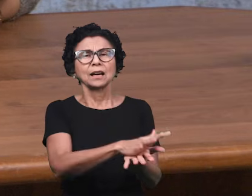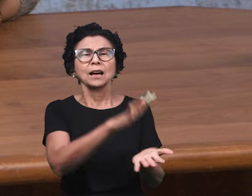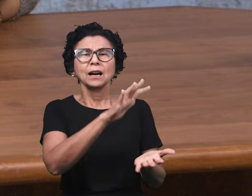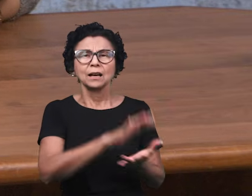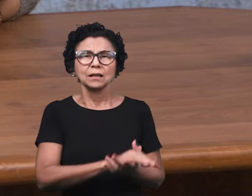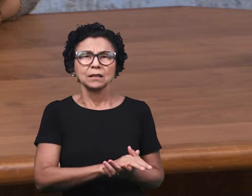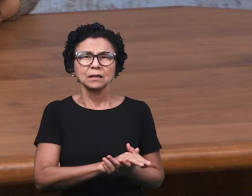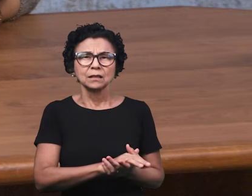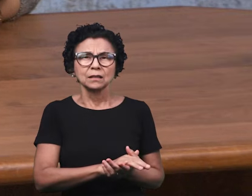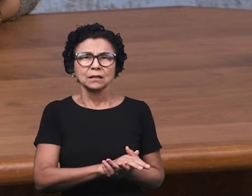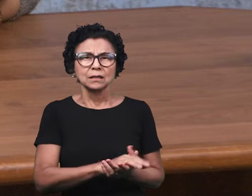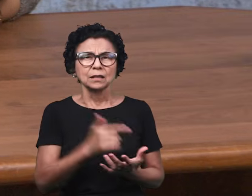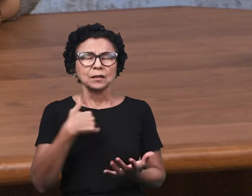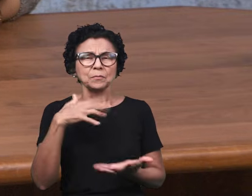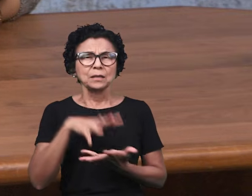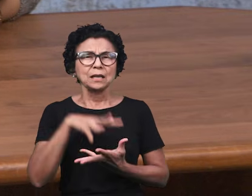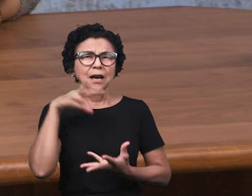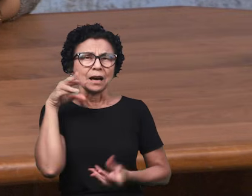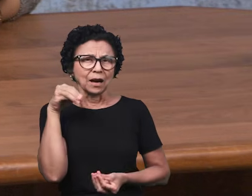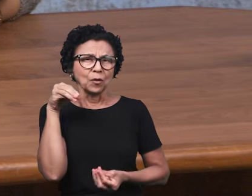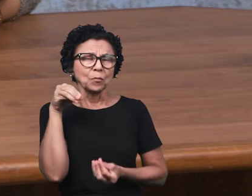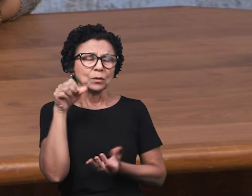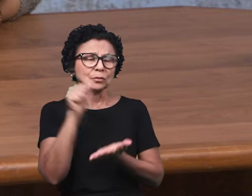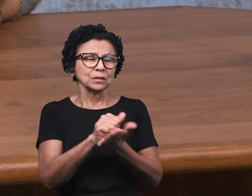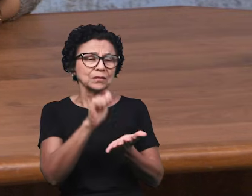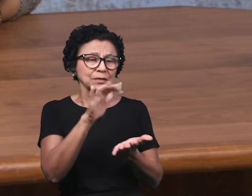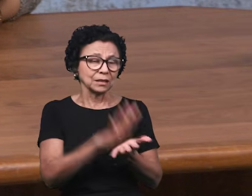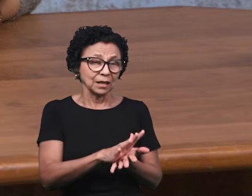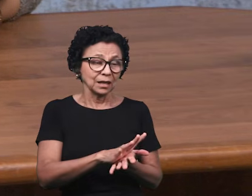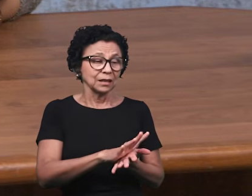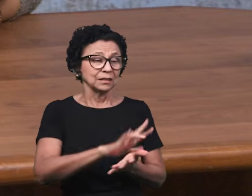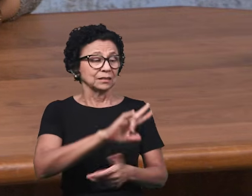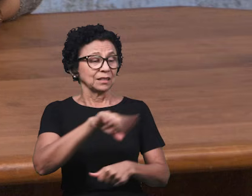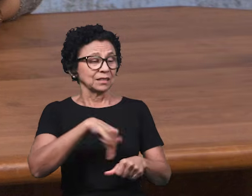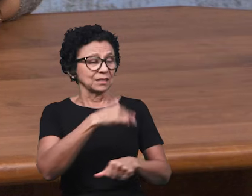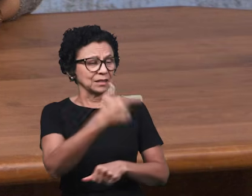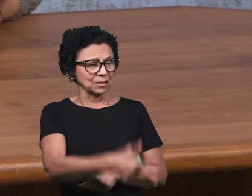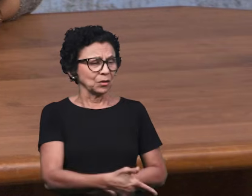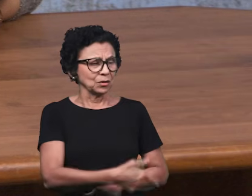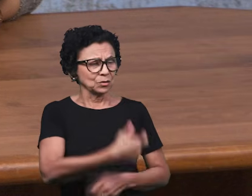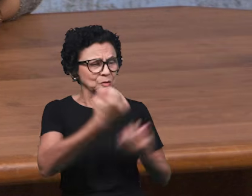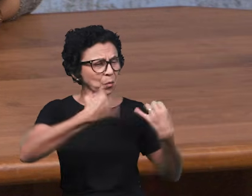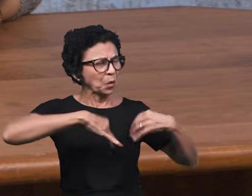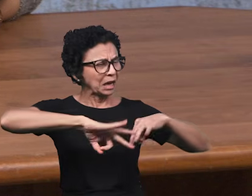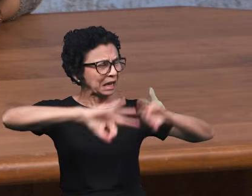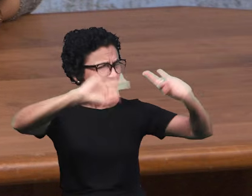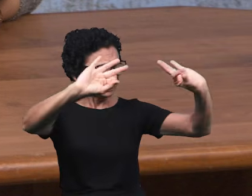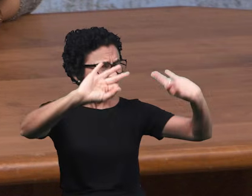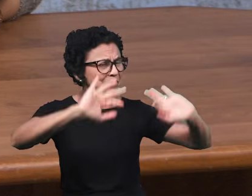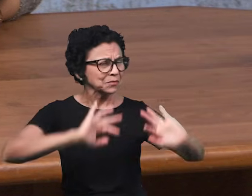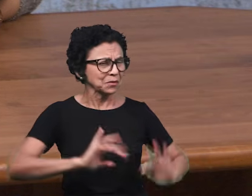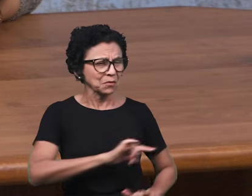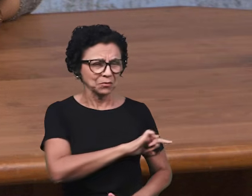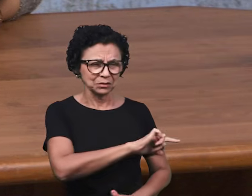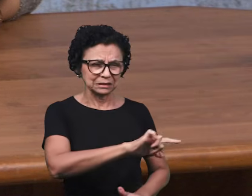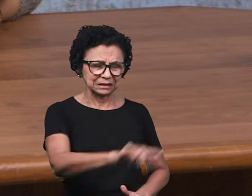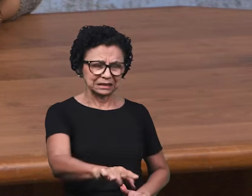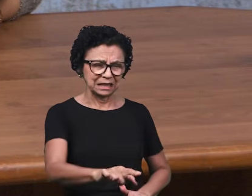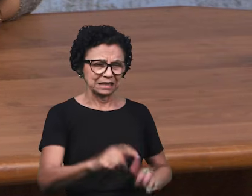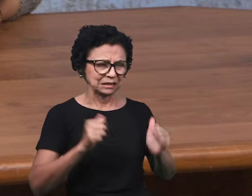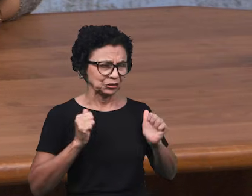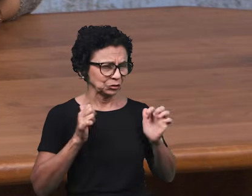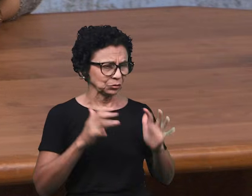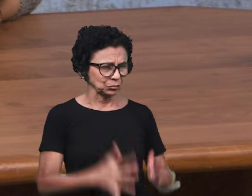minha alma de uma nação como esta? Coisa espantosa e horrenda se anda fazendo na